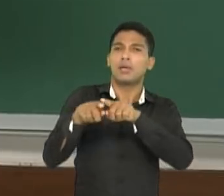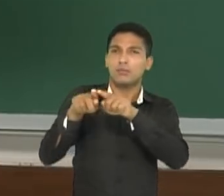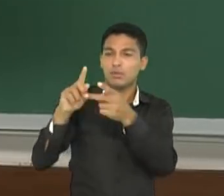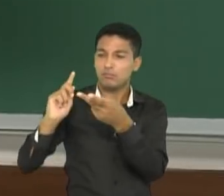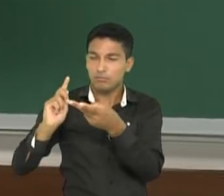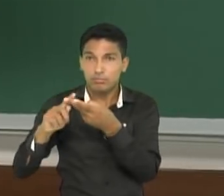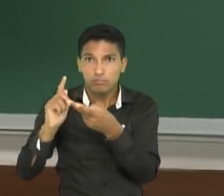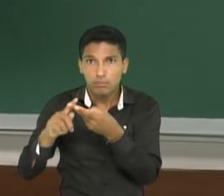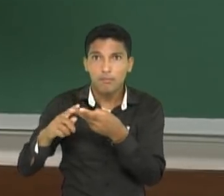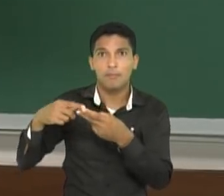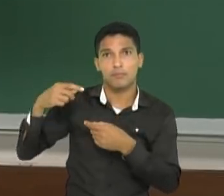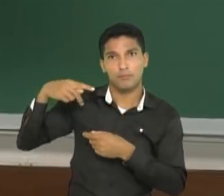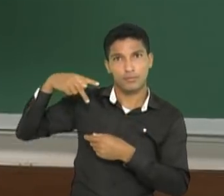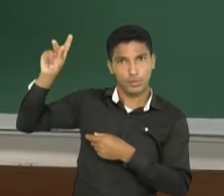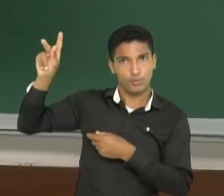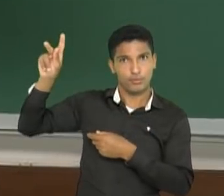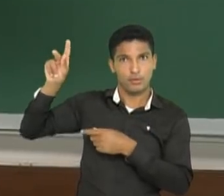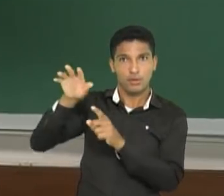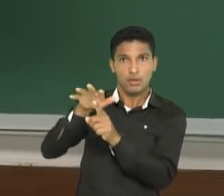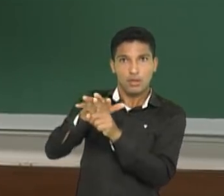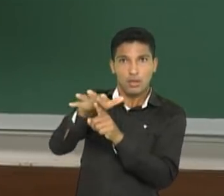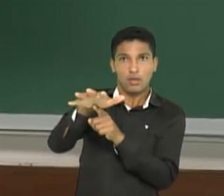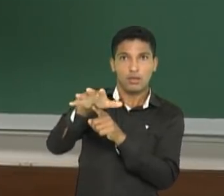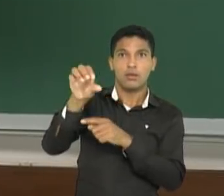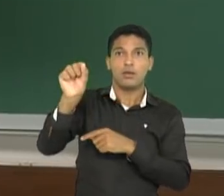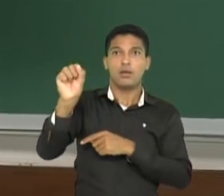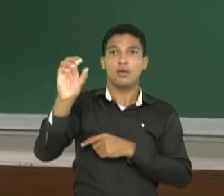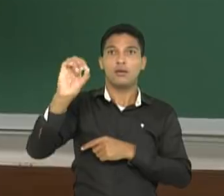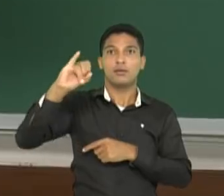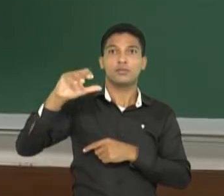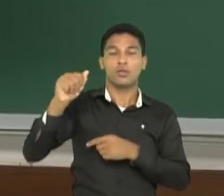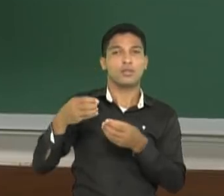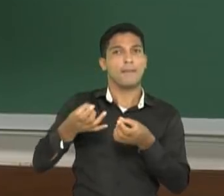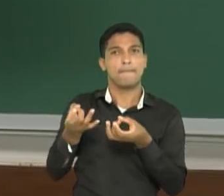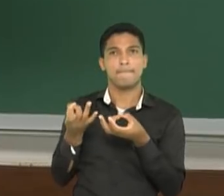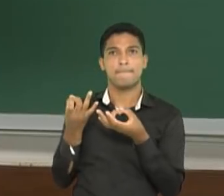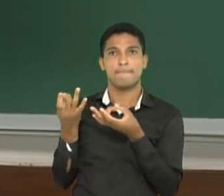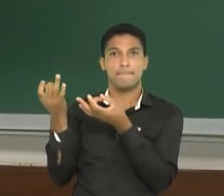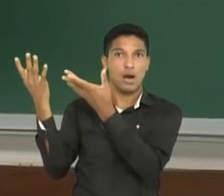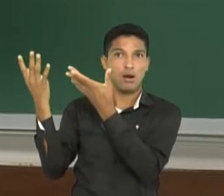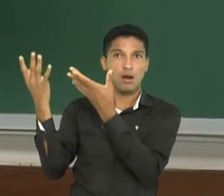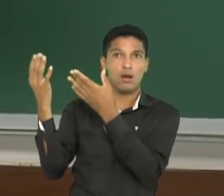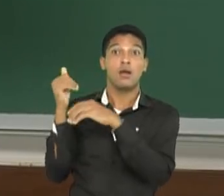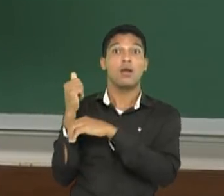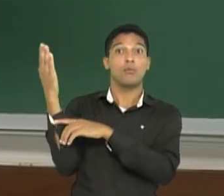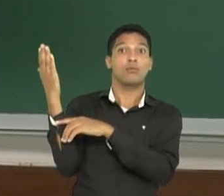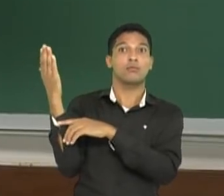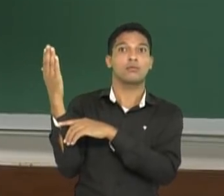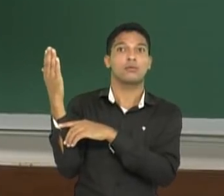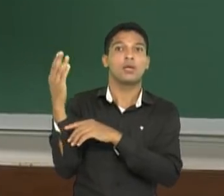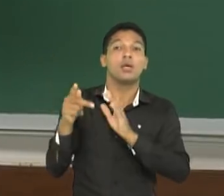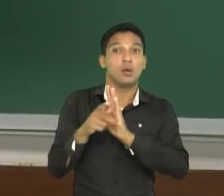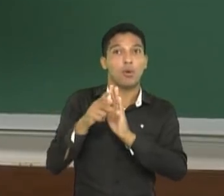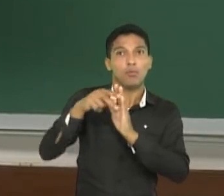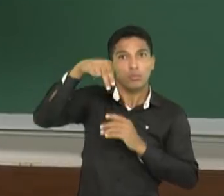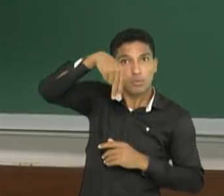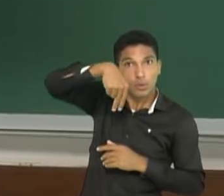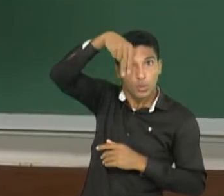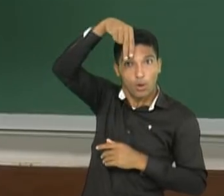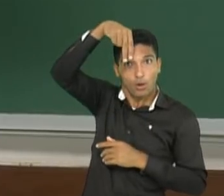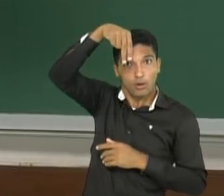Brasil? É a soja. Então, também se produz soja em algumas partes da região norte para